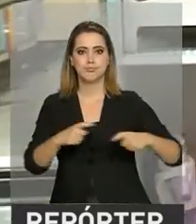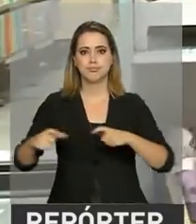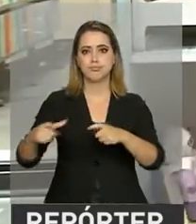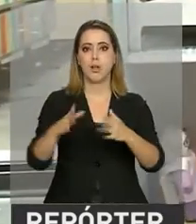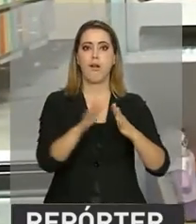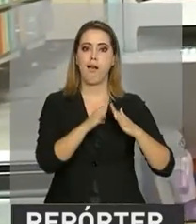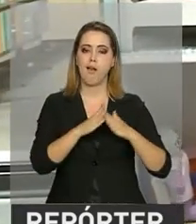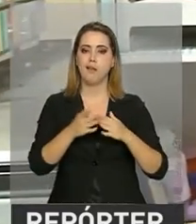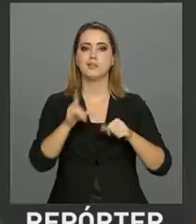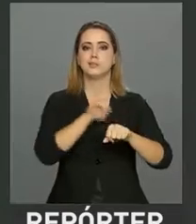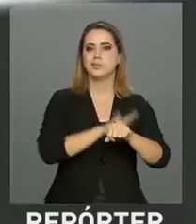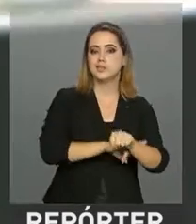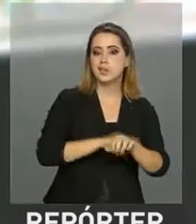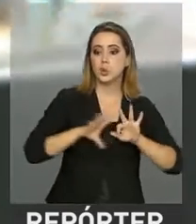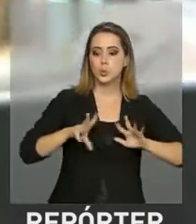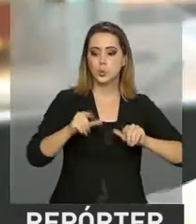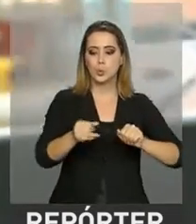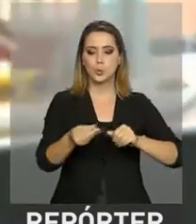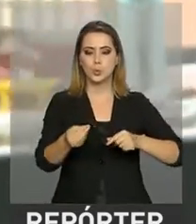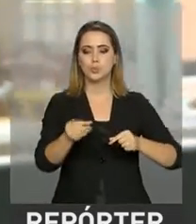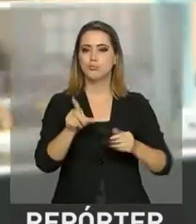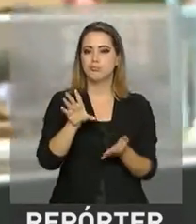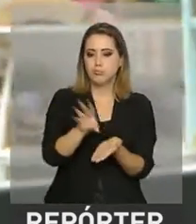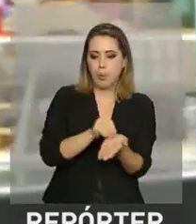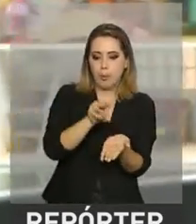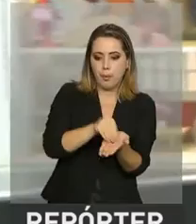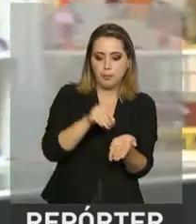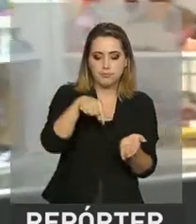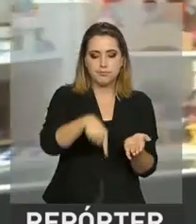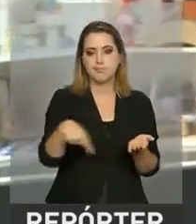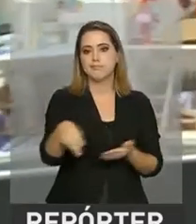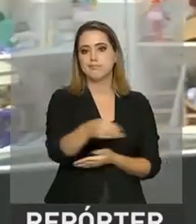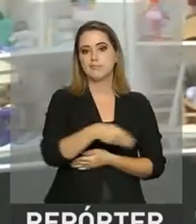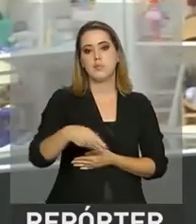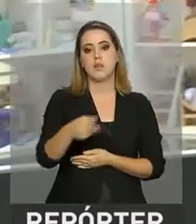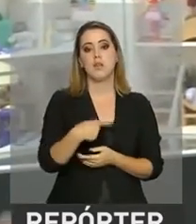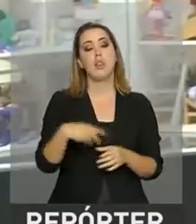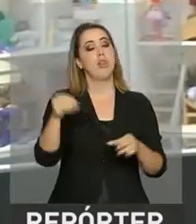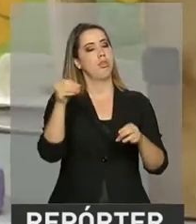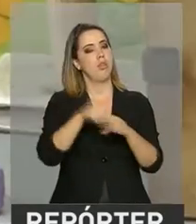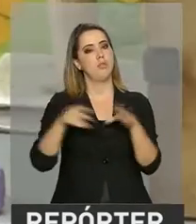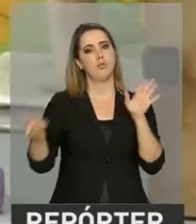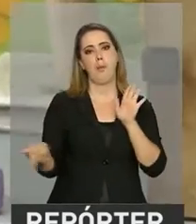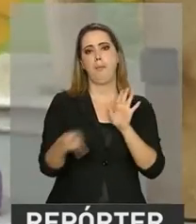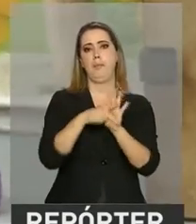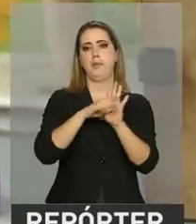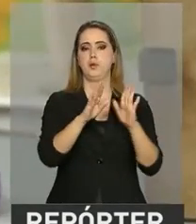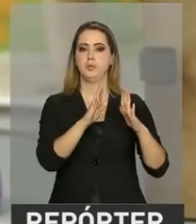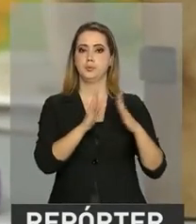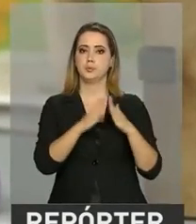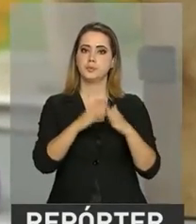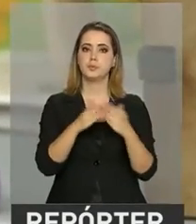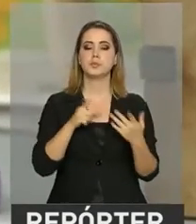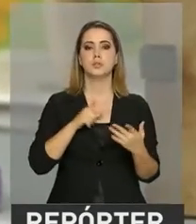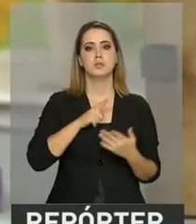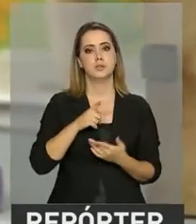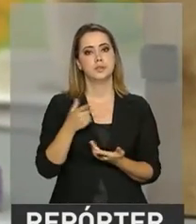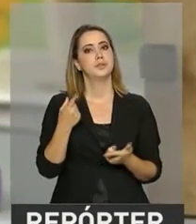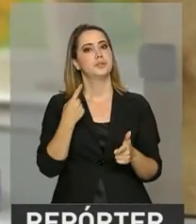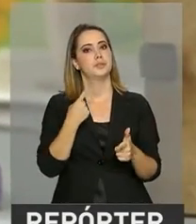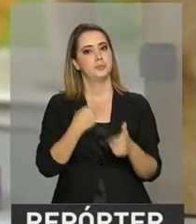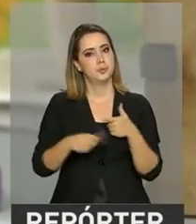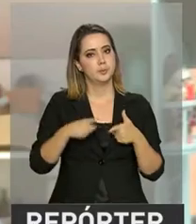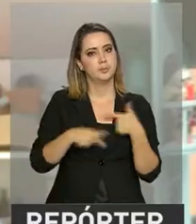cozinha e banheiro. Para a idealizadora do projeto, é dentro da própria residência onde a maior parte dos